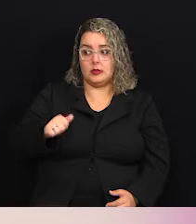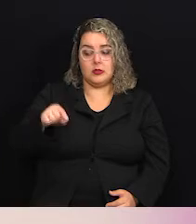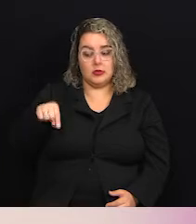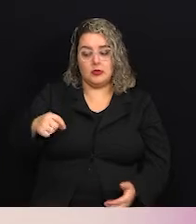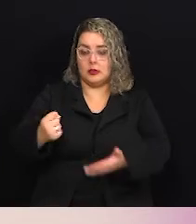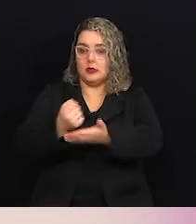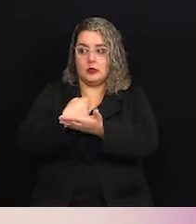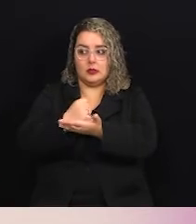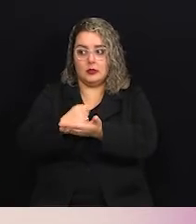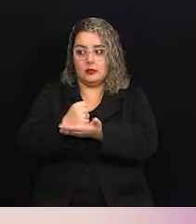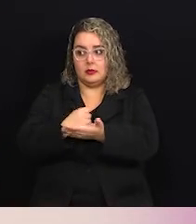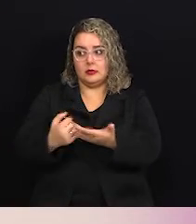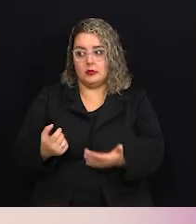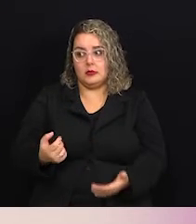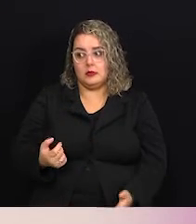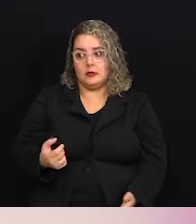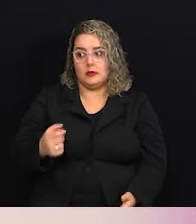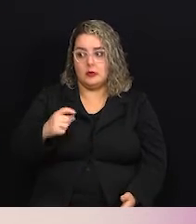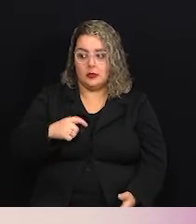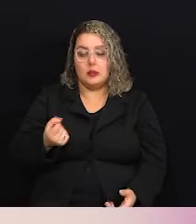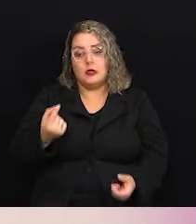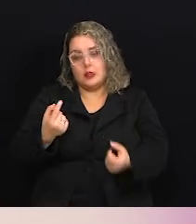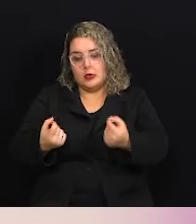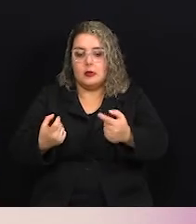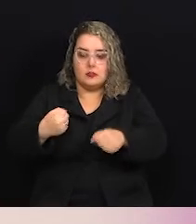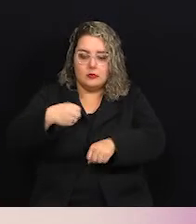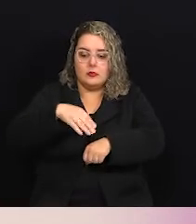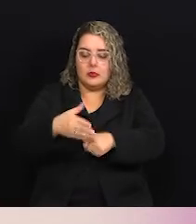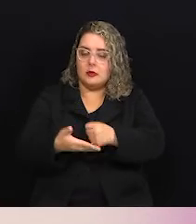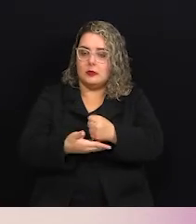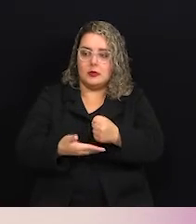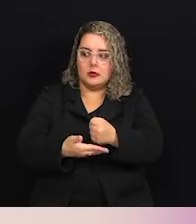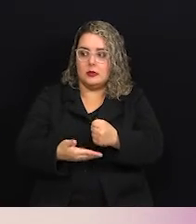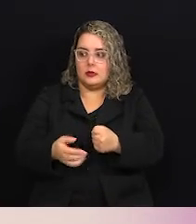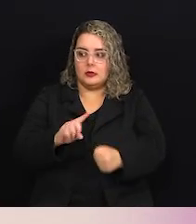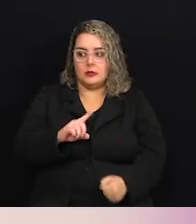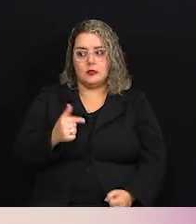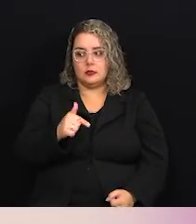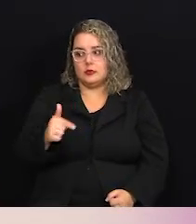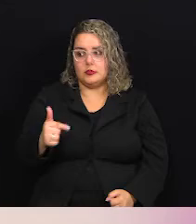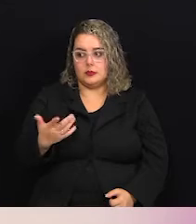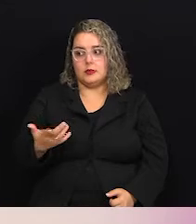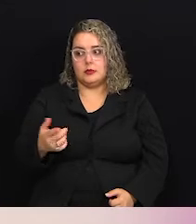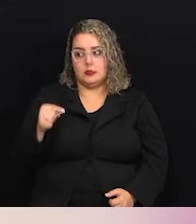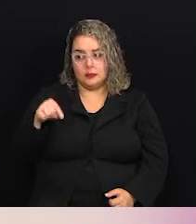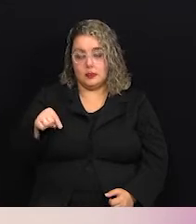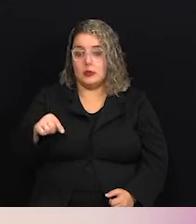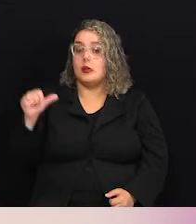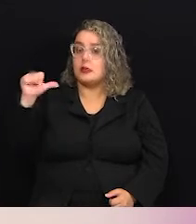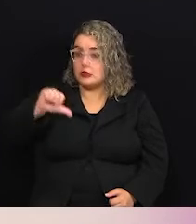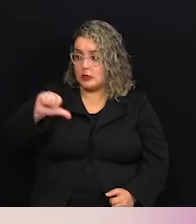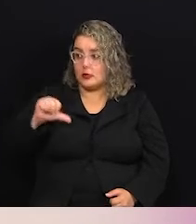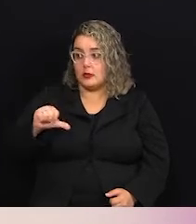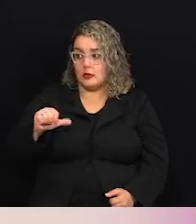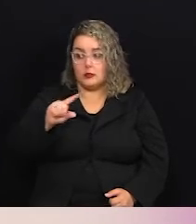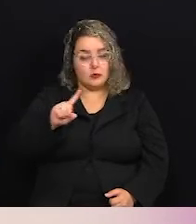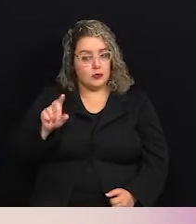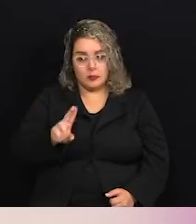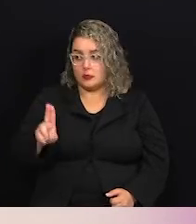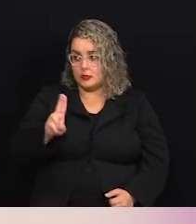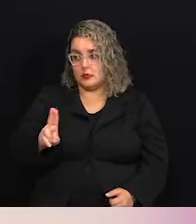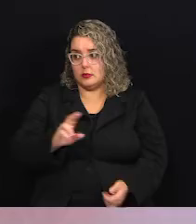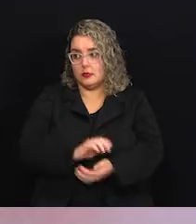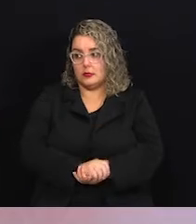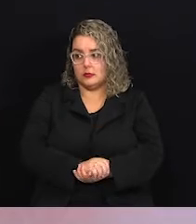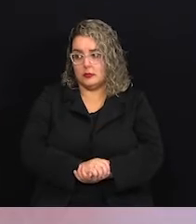essa medicação não deveria. Existem algumas indicações, mas basicamente não deveria nem existir, porque elas são bastante ruins. Não